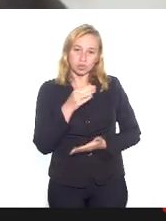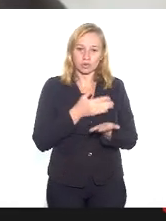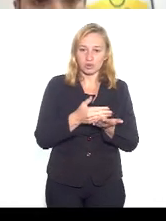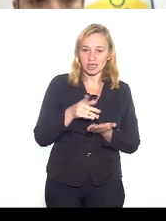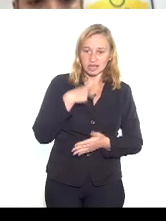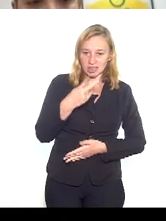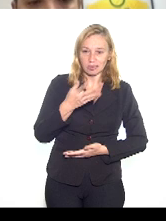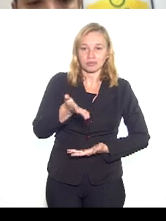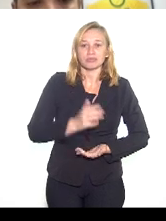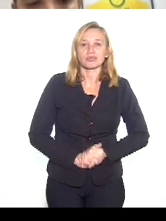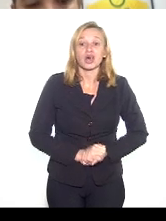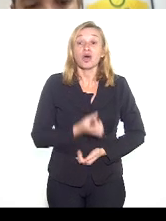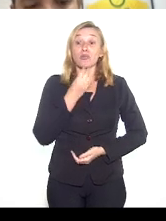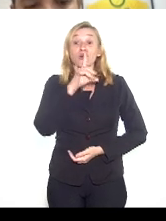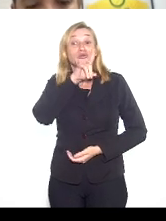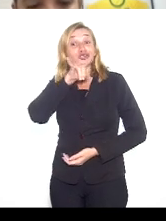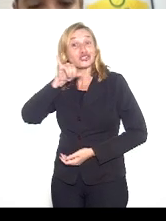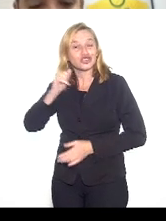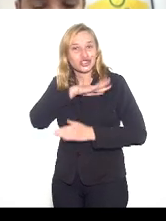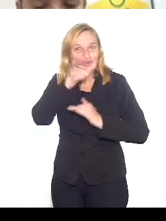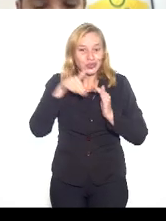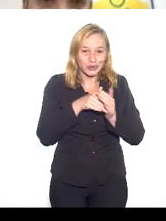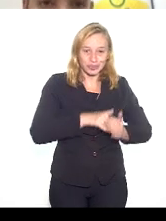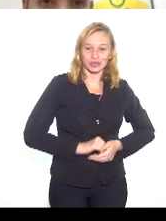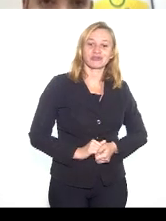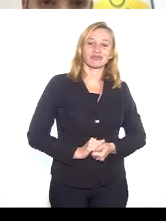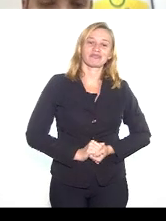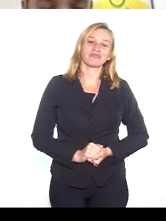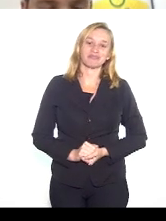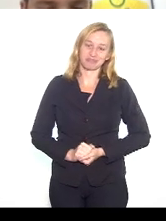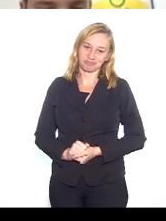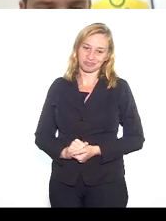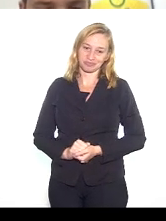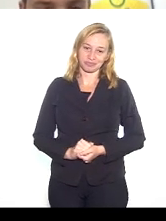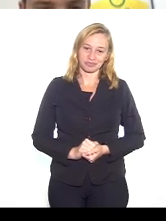aí. Bom dia a todos.